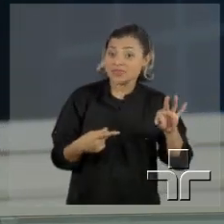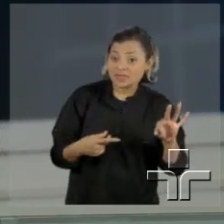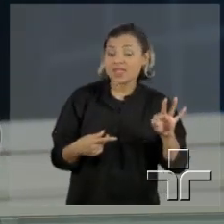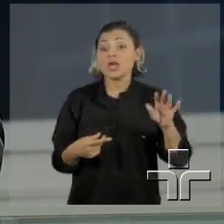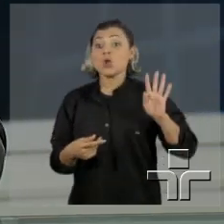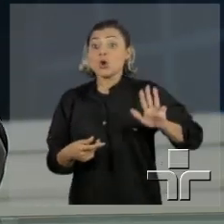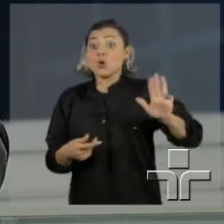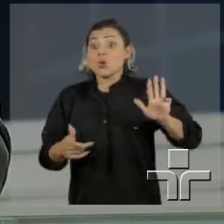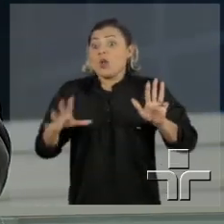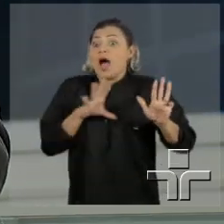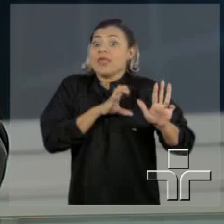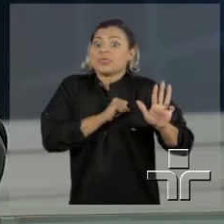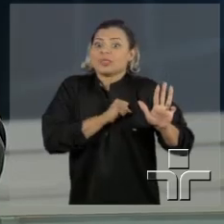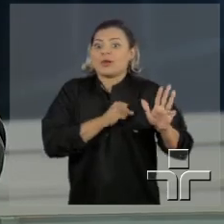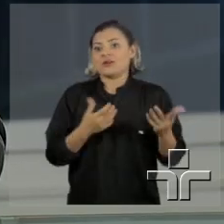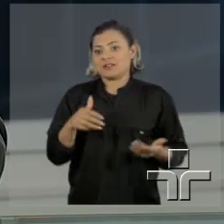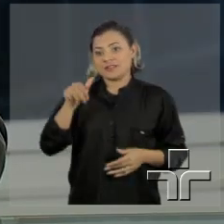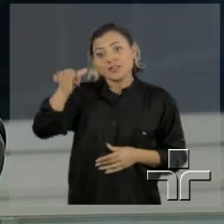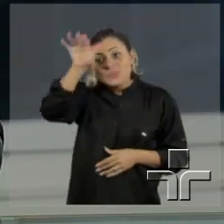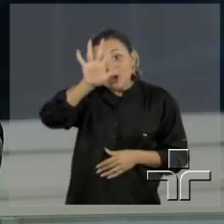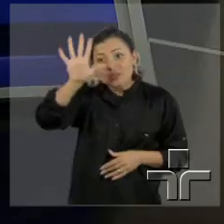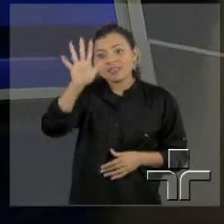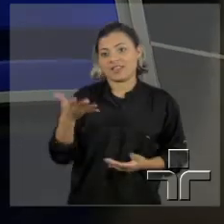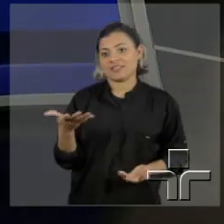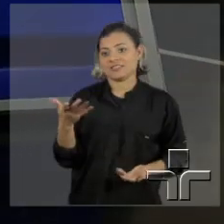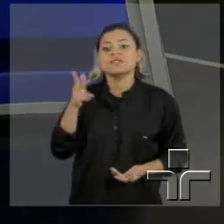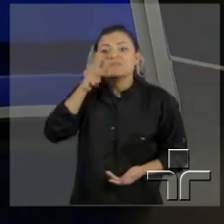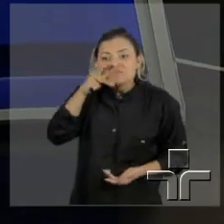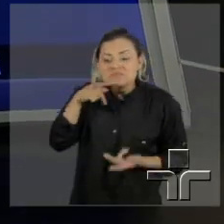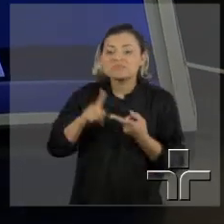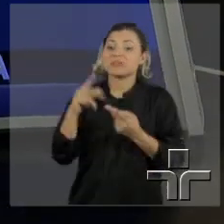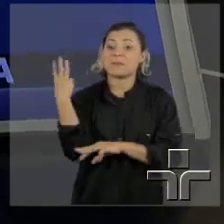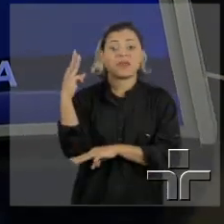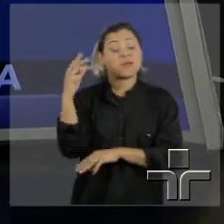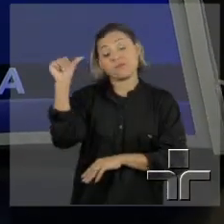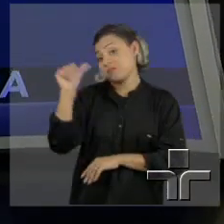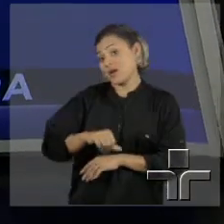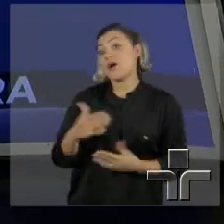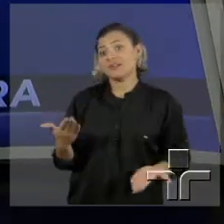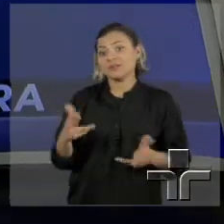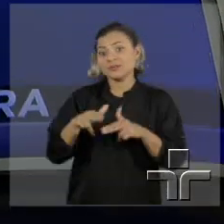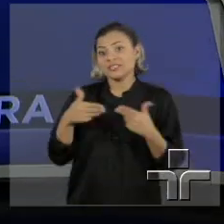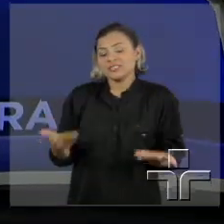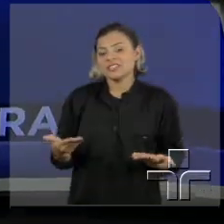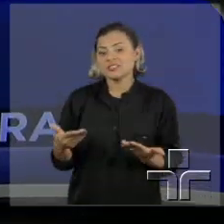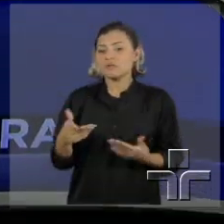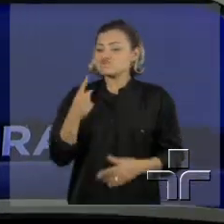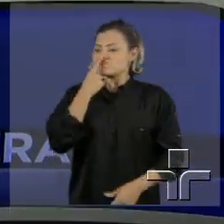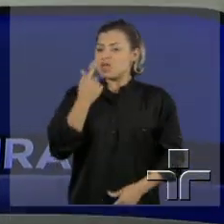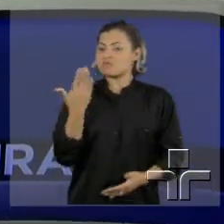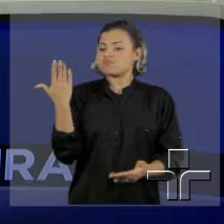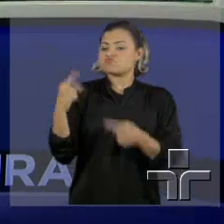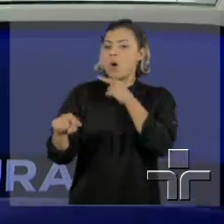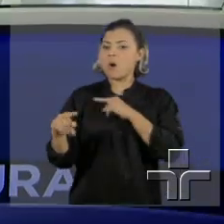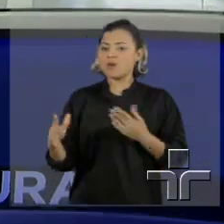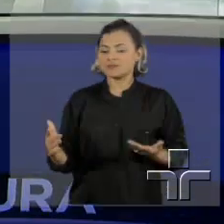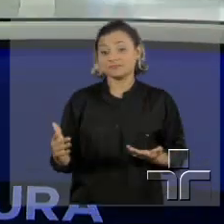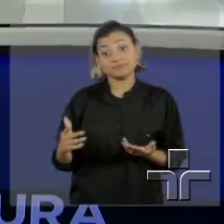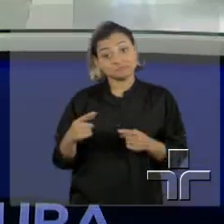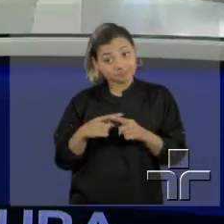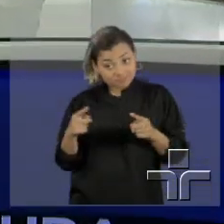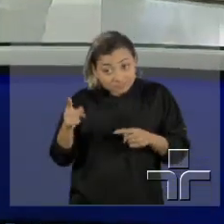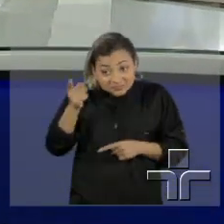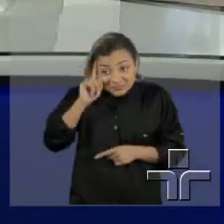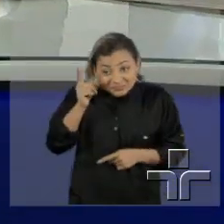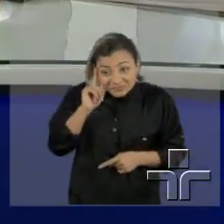ele transita entre a generalização e o senso comum e a estigmatização. E isso, no cotidiano das pessoas, é uma coisa, na